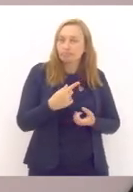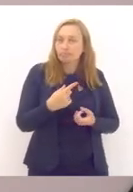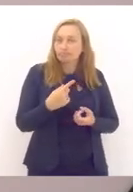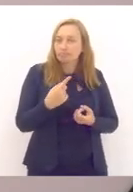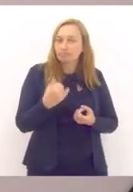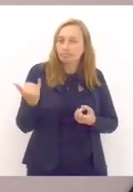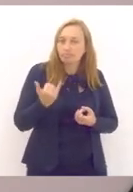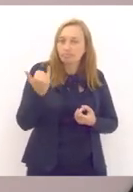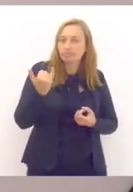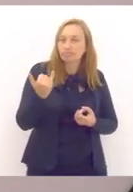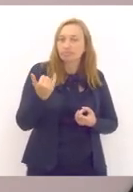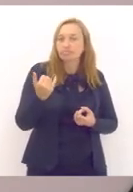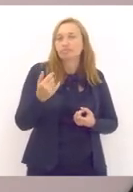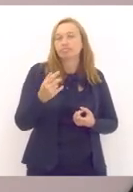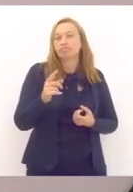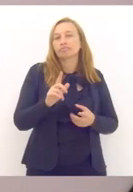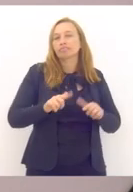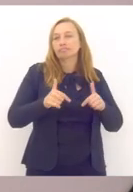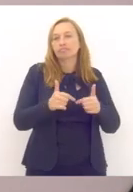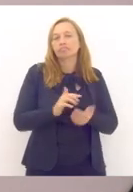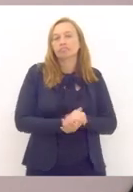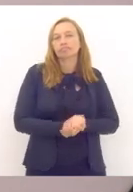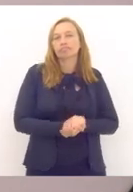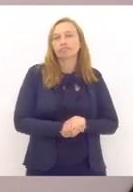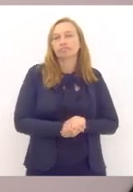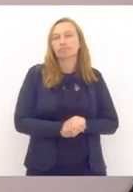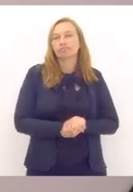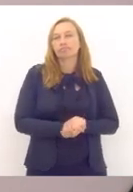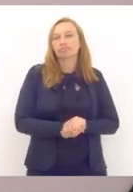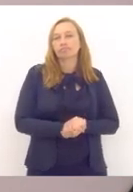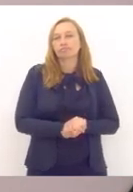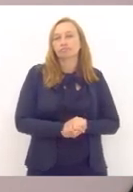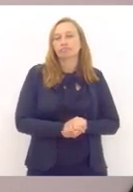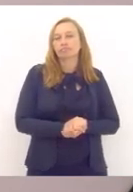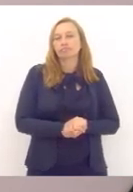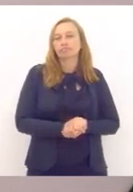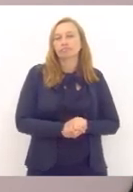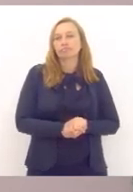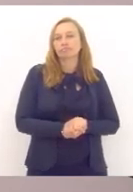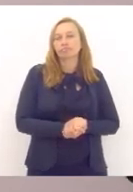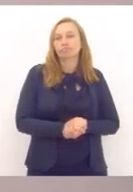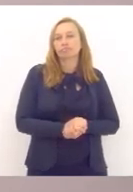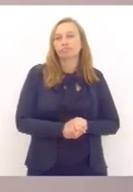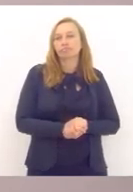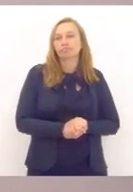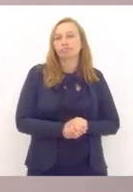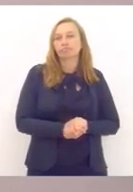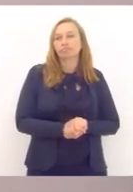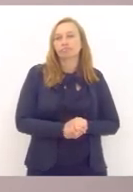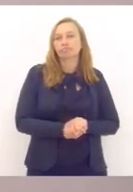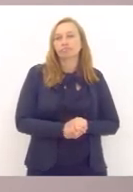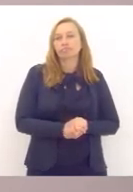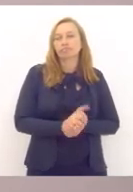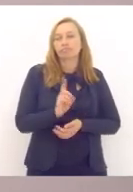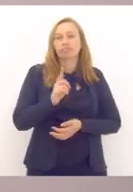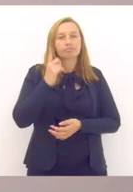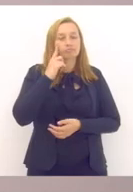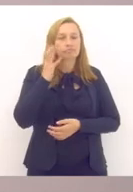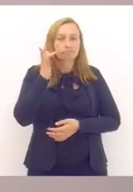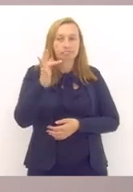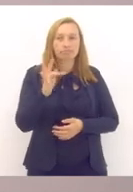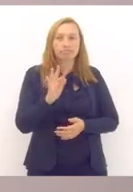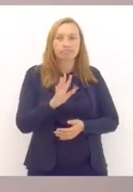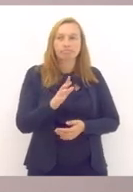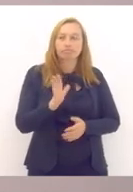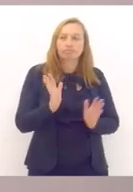isso é importante, essa ação? Porque nessa ação, por exemplo, eu faço uma coisa que não está prevista. Hoje em dia,